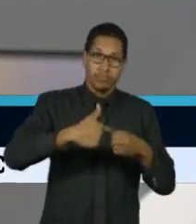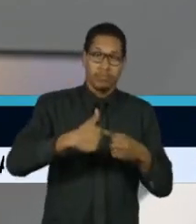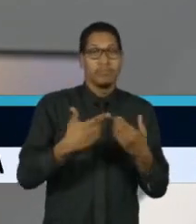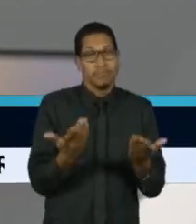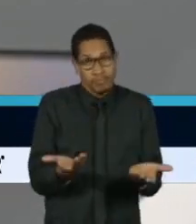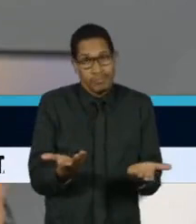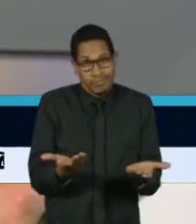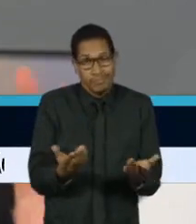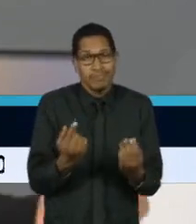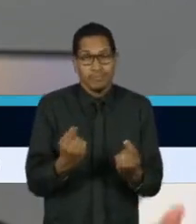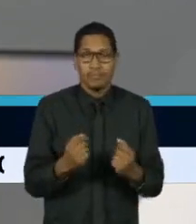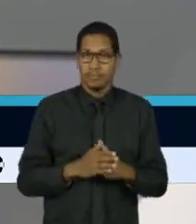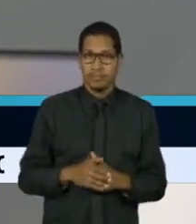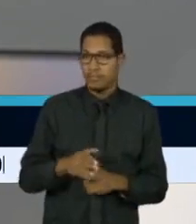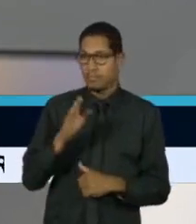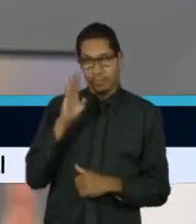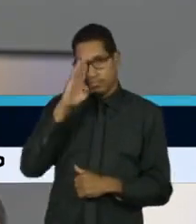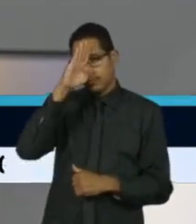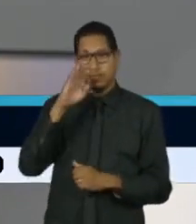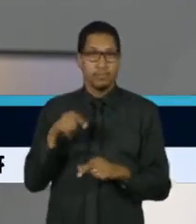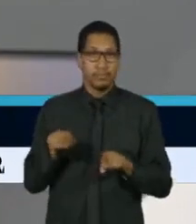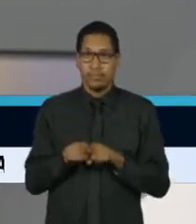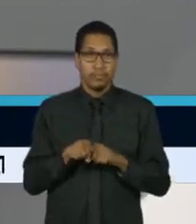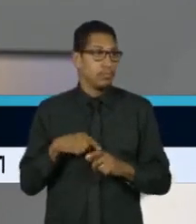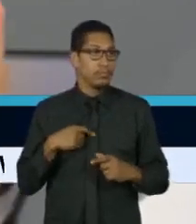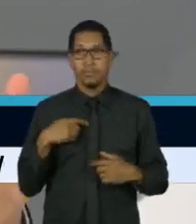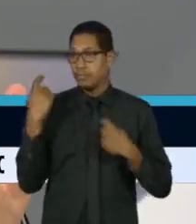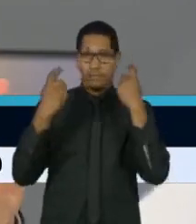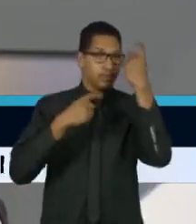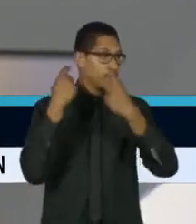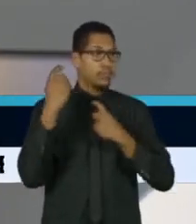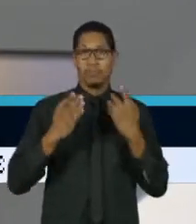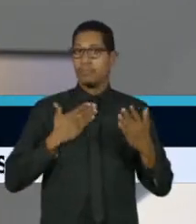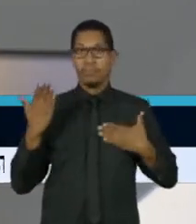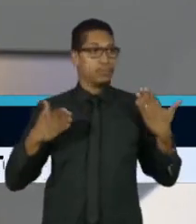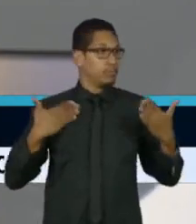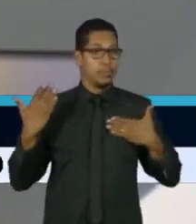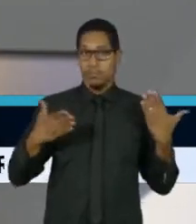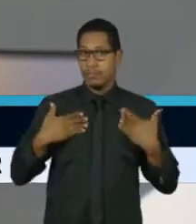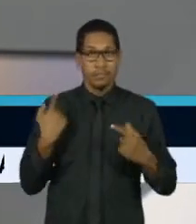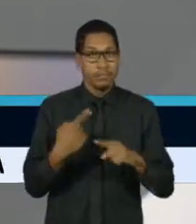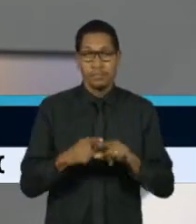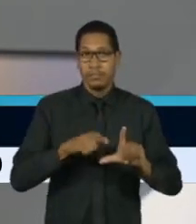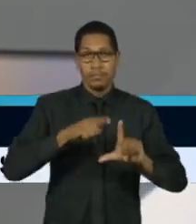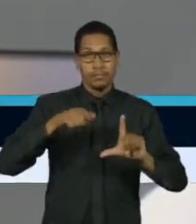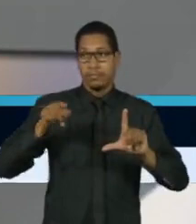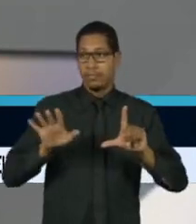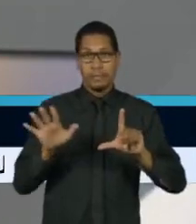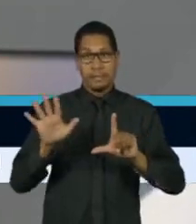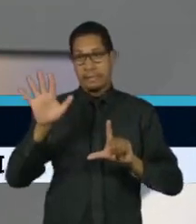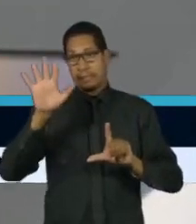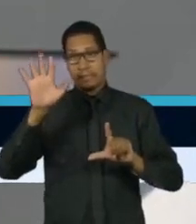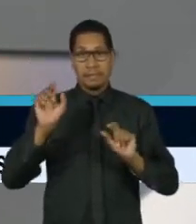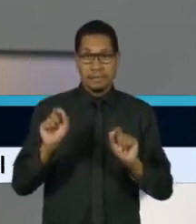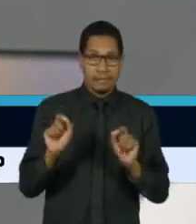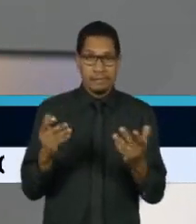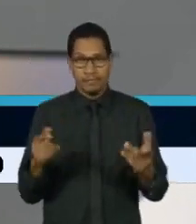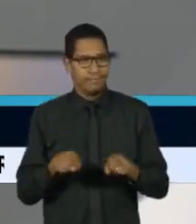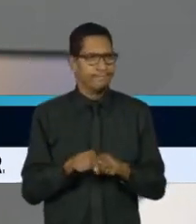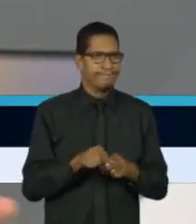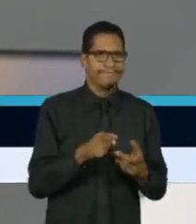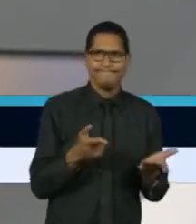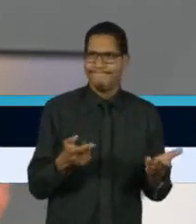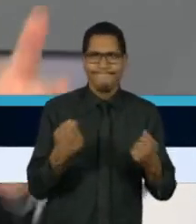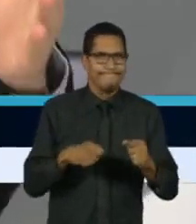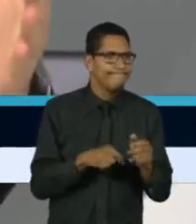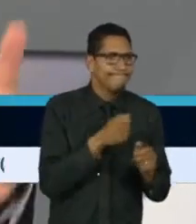reduzir também. O presidente está desesperado e está exasperado por conta da inflação, que não ajuda que ele melhore nas pesquisas de intenção